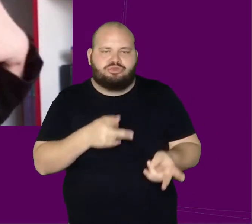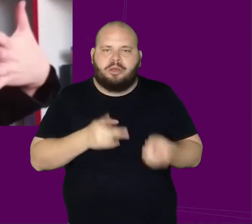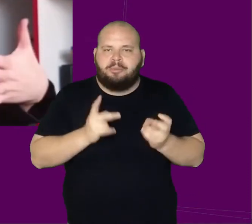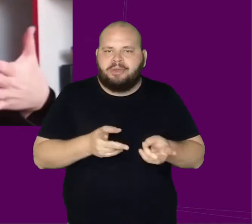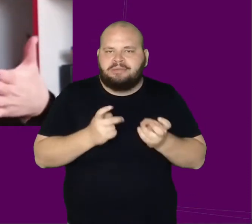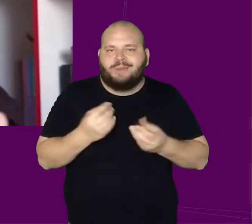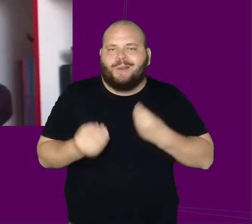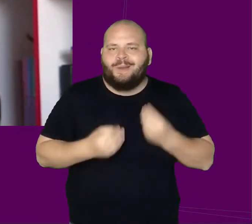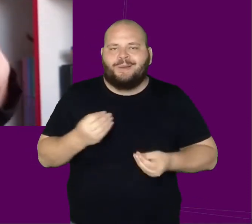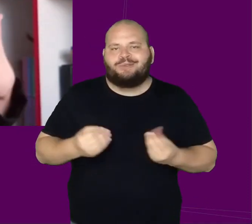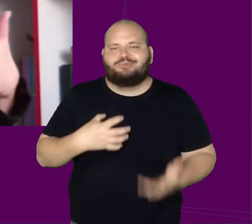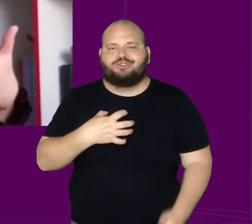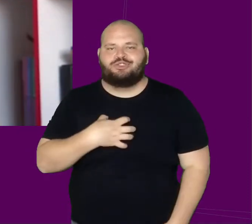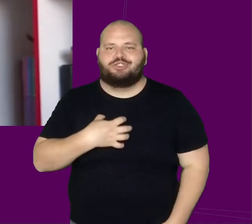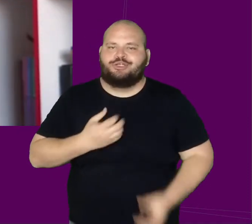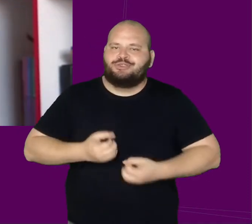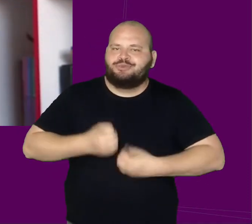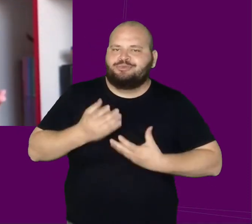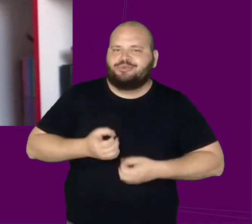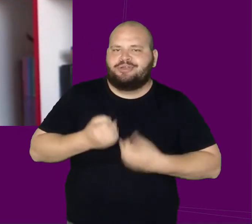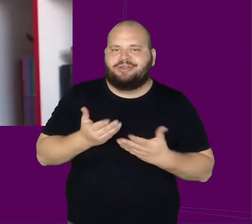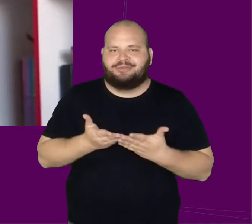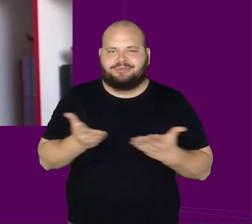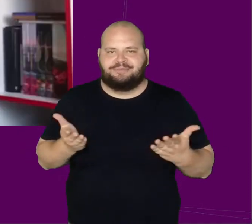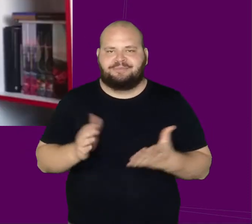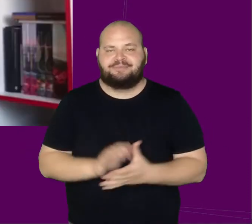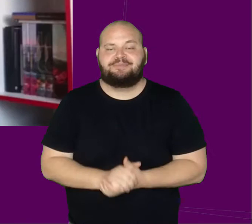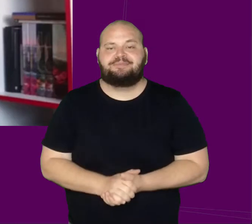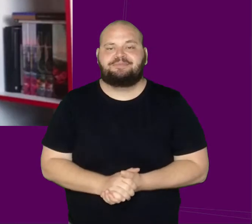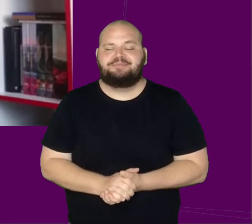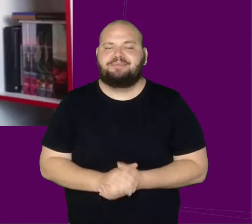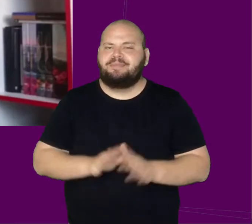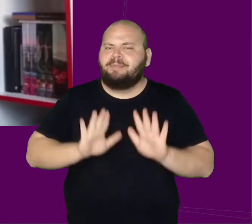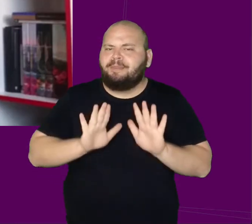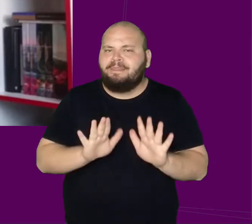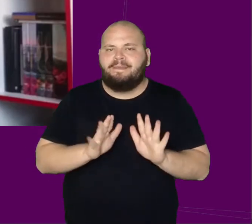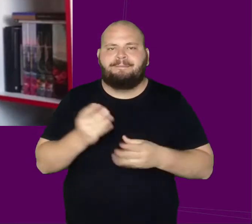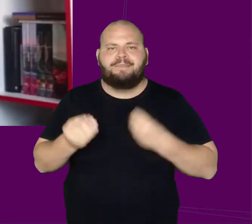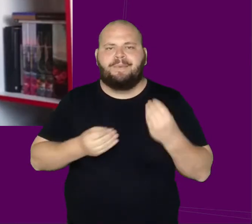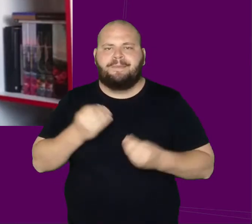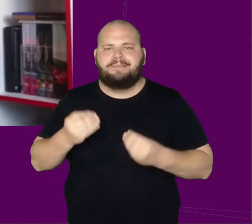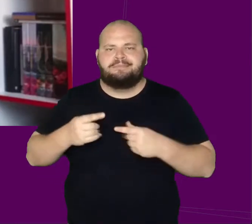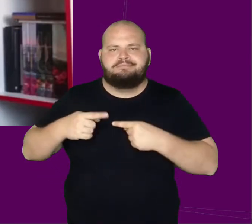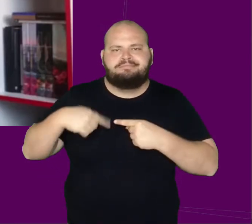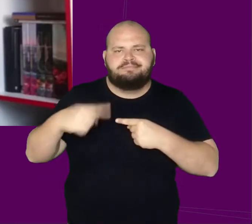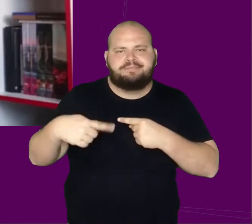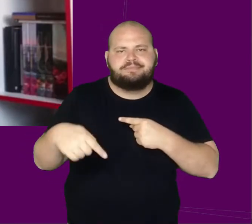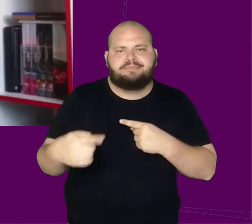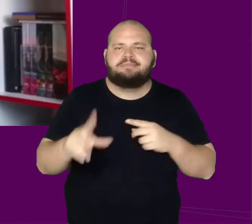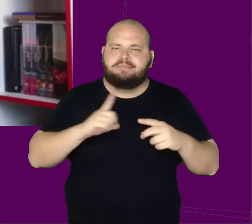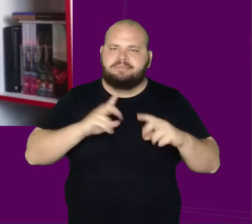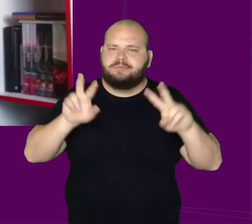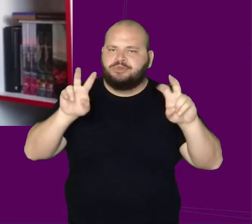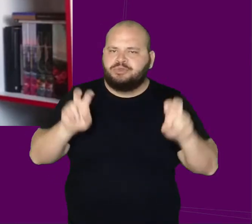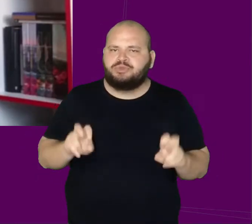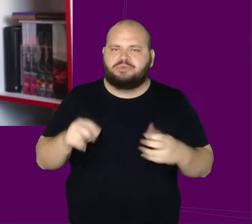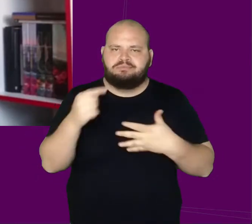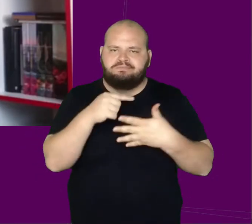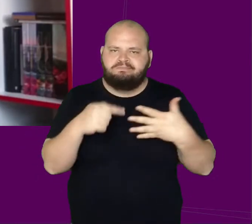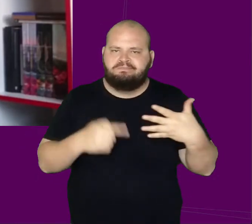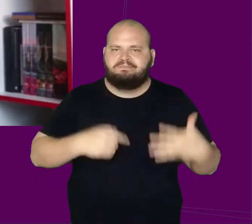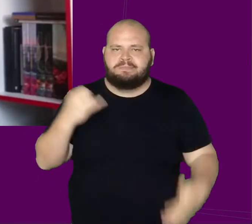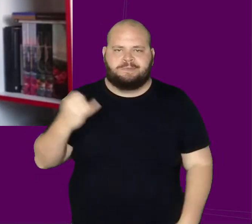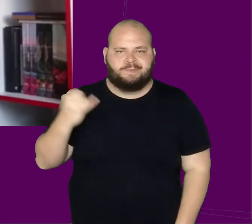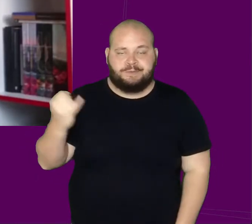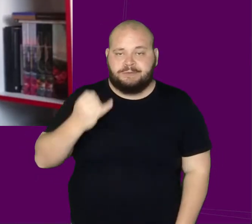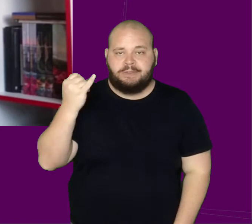do modo poético, né? Como é que ela faz poema? Ela faz poema assim. Mas para além disso, tem algumas questões fundamentais de como